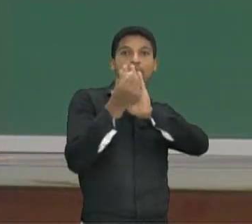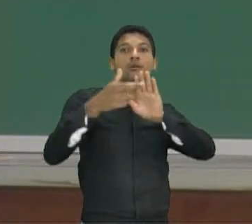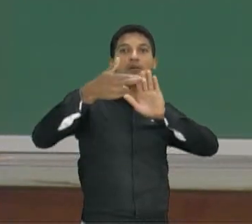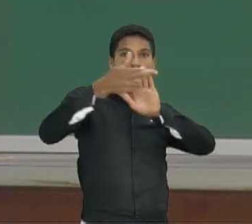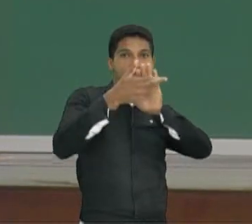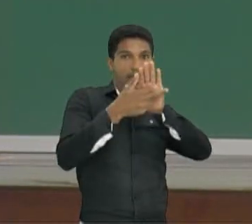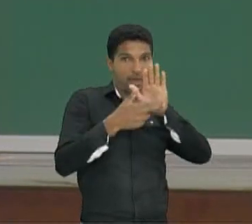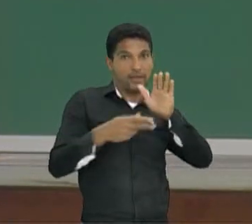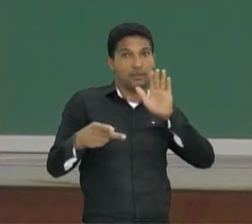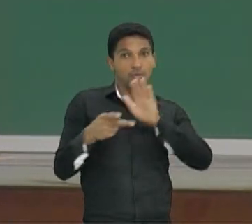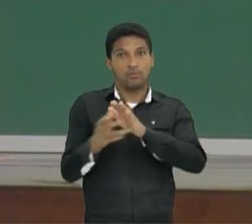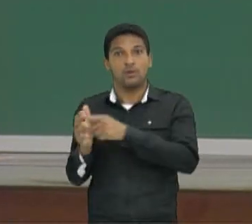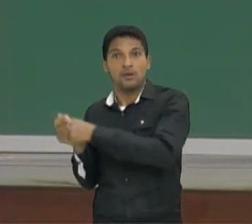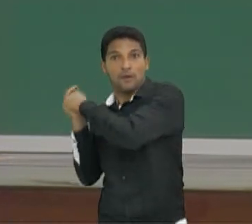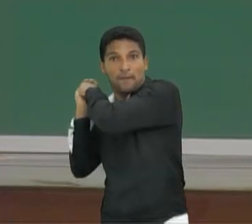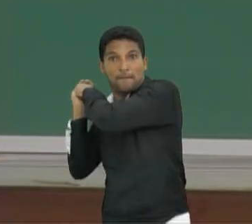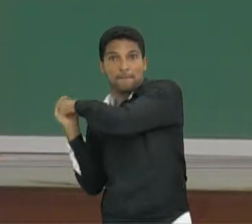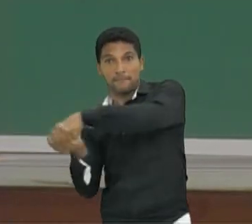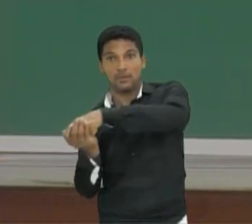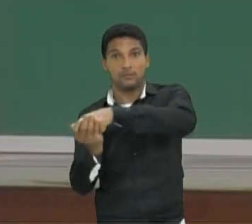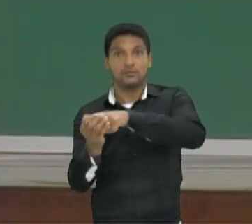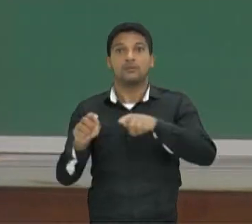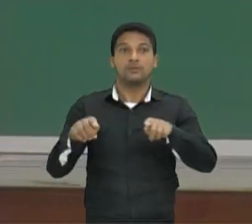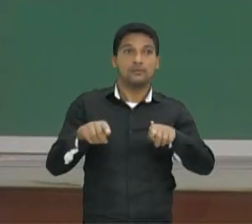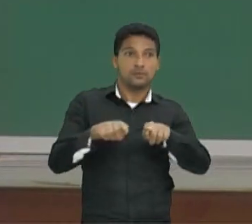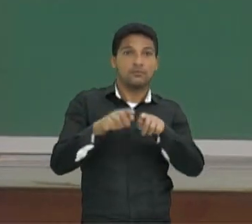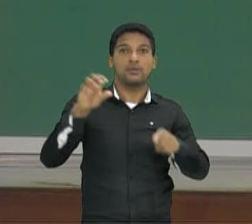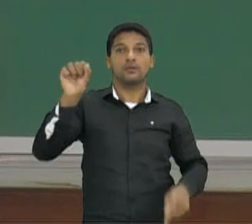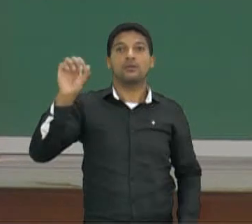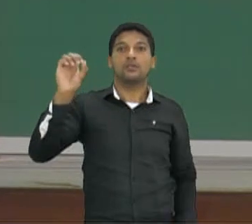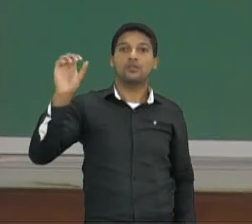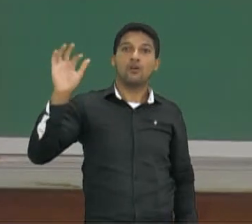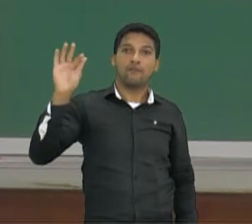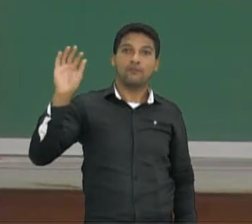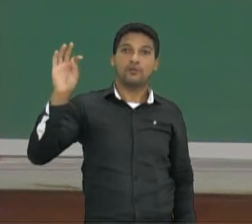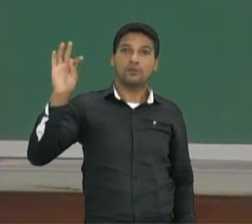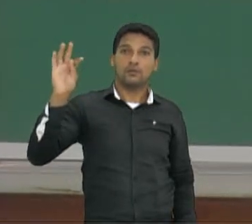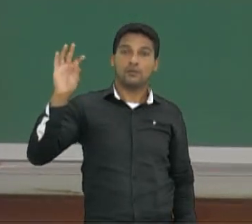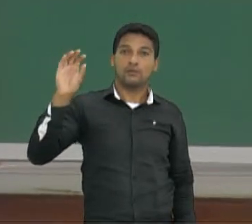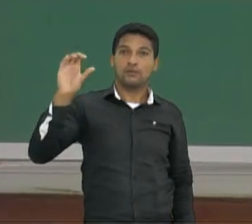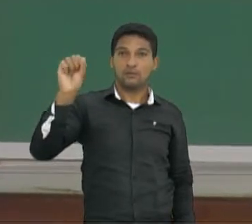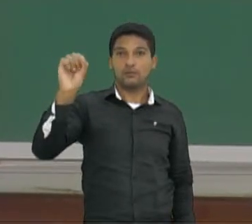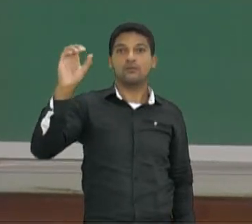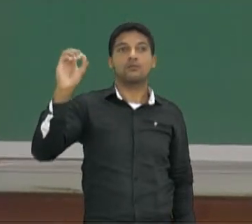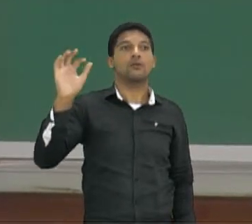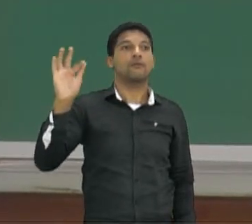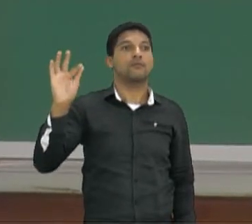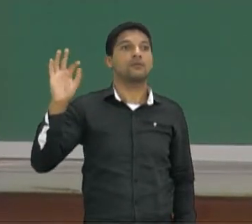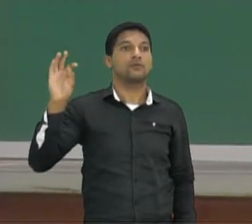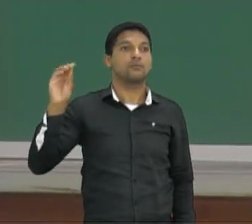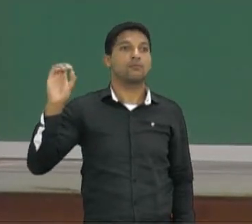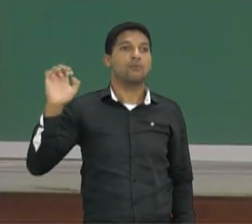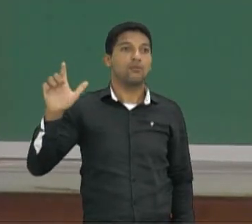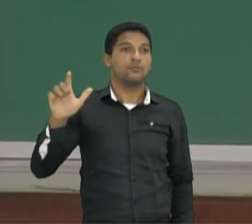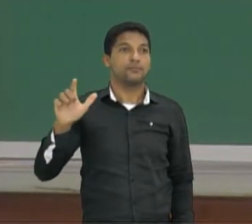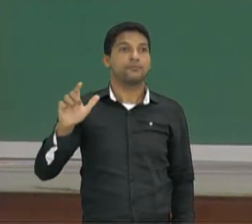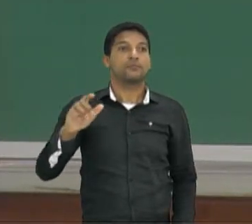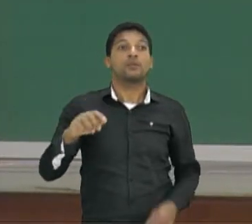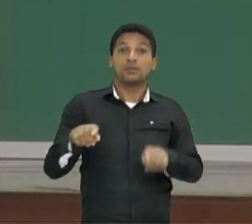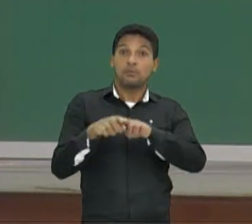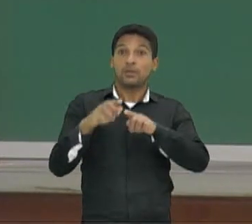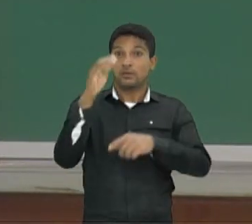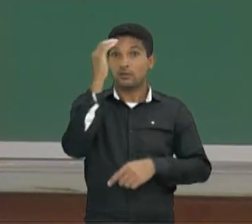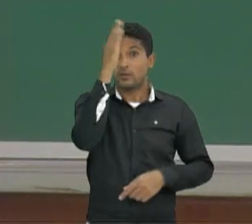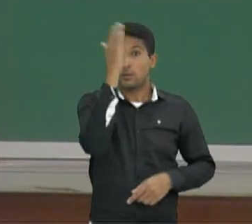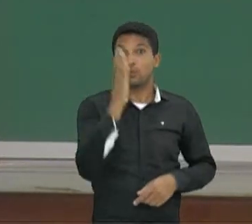beisebol e o softball, que vai ser matéria também das próximas aulas. E no Brasil, nós temos a Confederação Brasileira de Beisebol e Softball, que